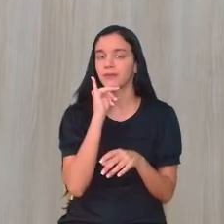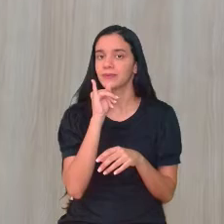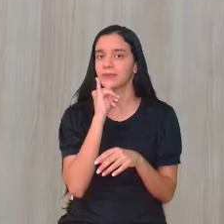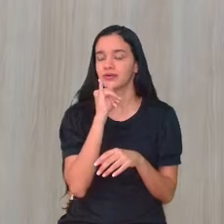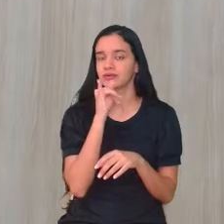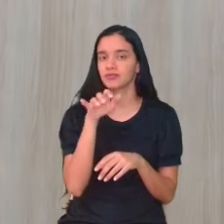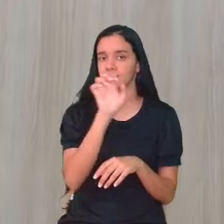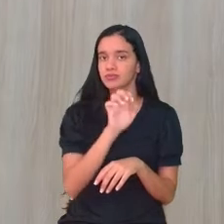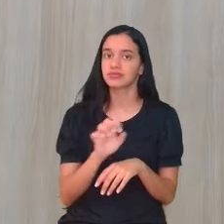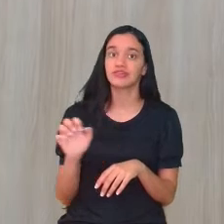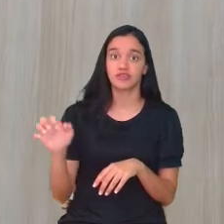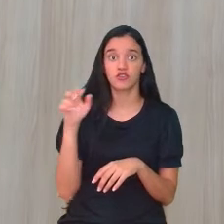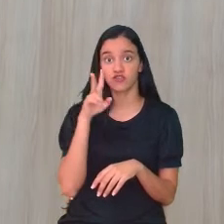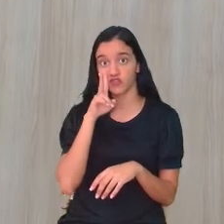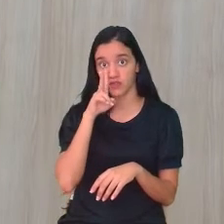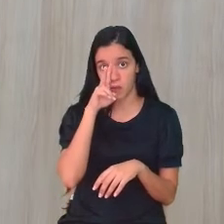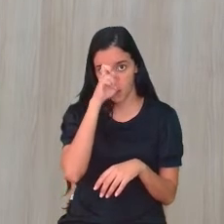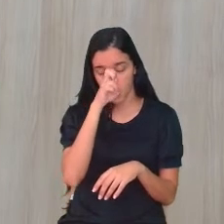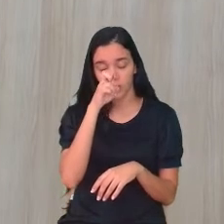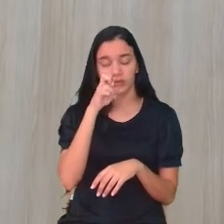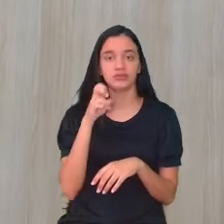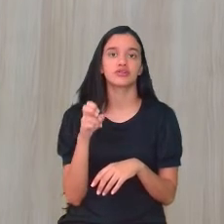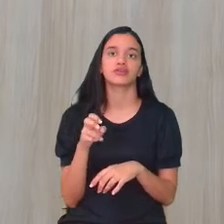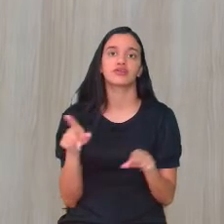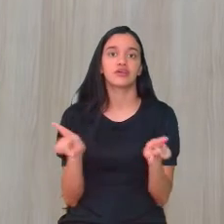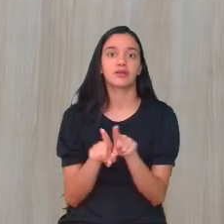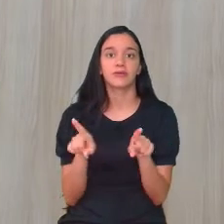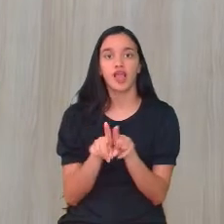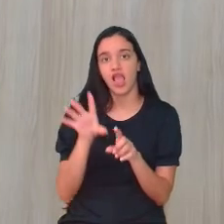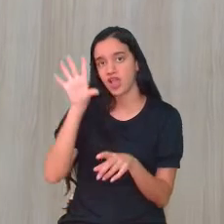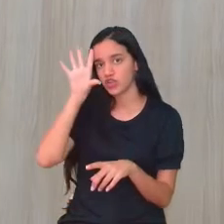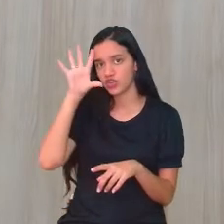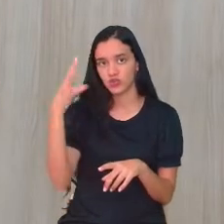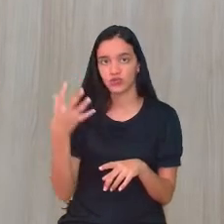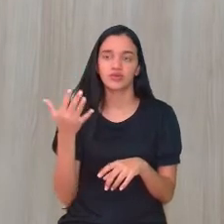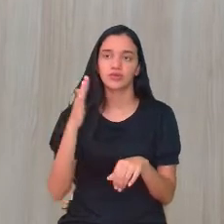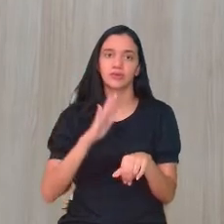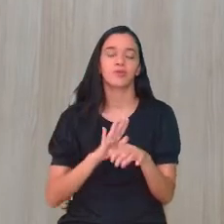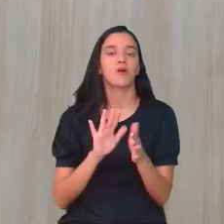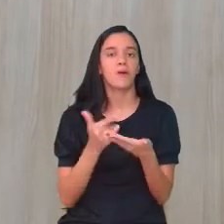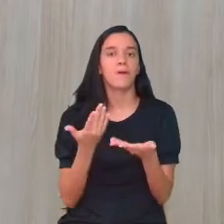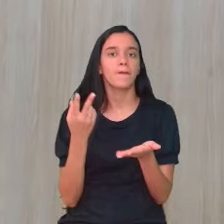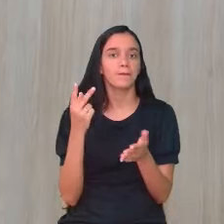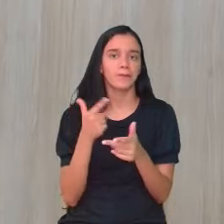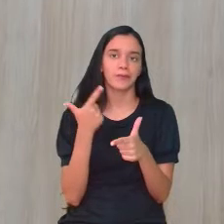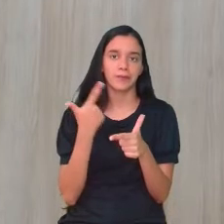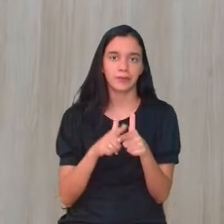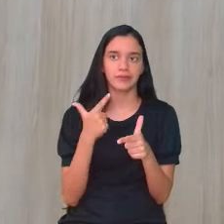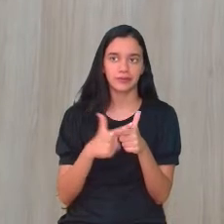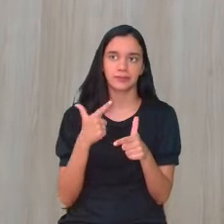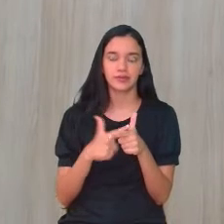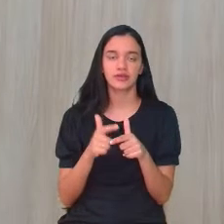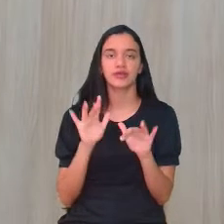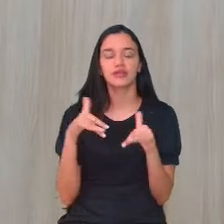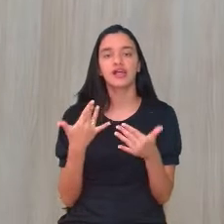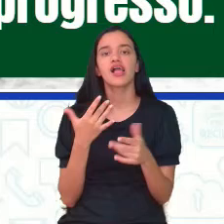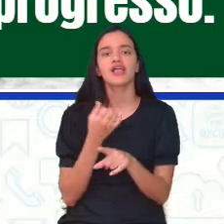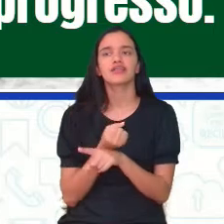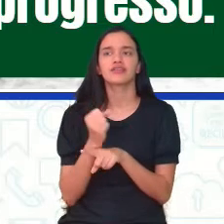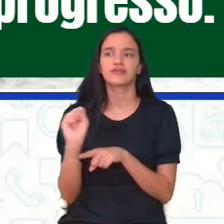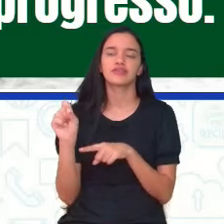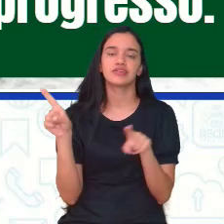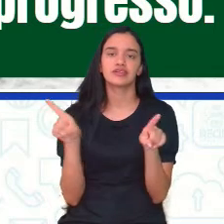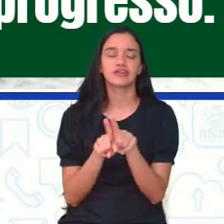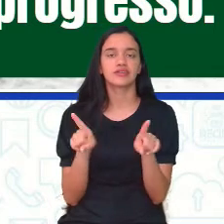Estado forte, né? Um Estado que resolvesse aquela situação de crise. Então, eles defendiam